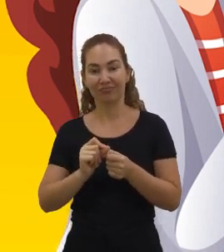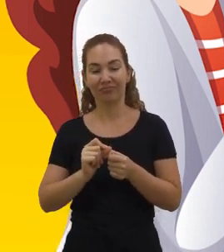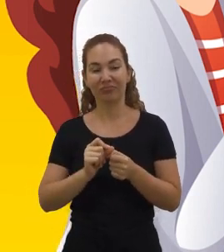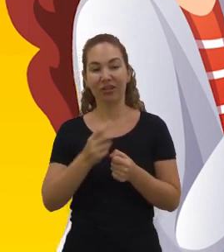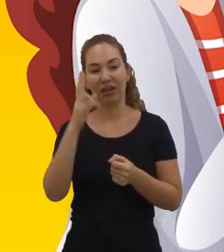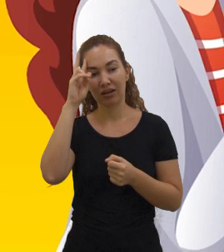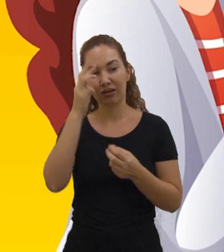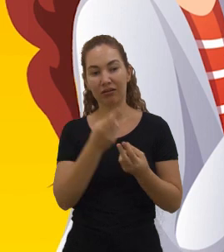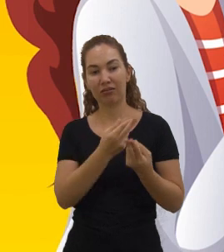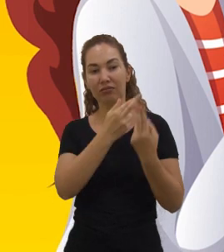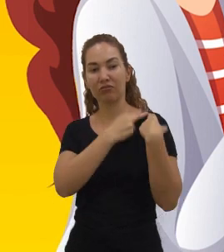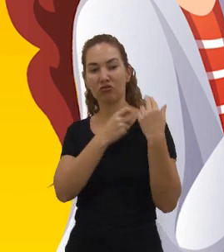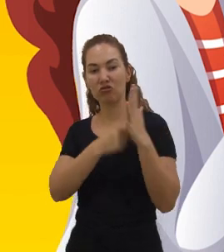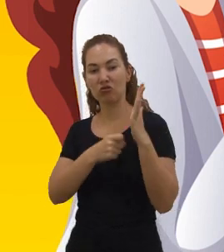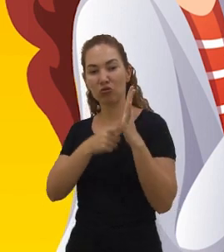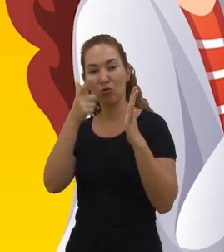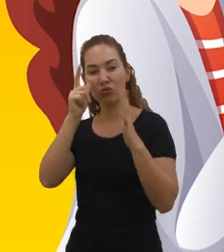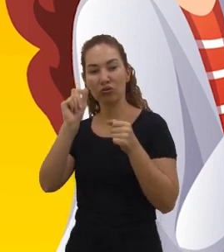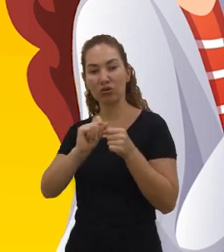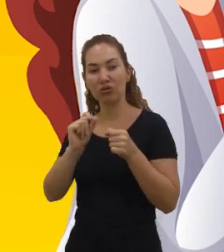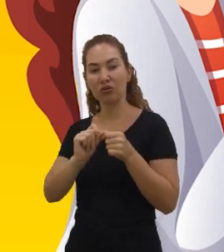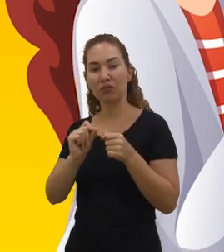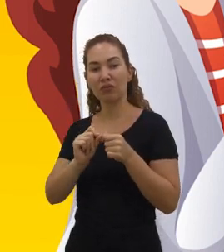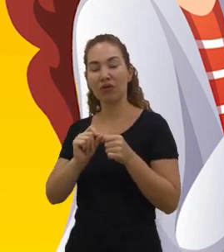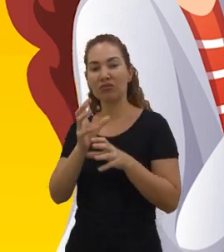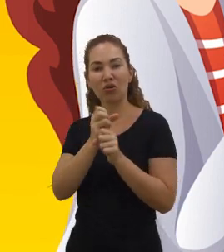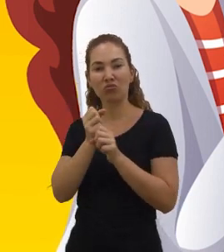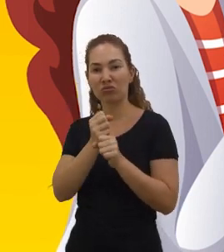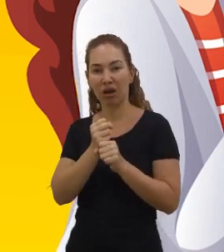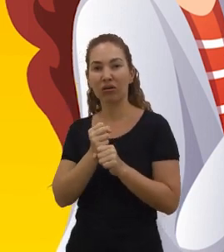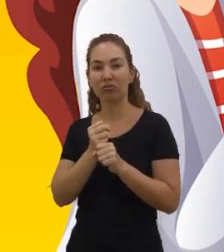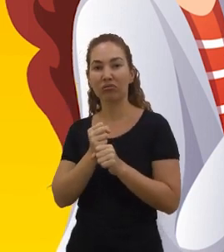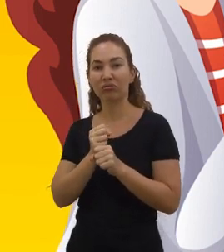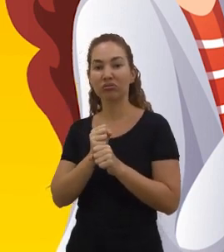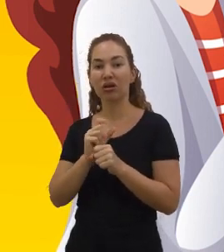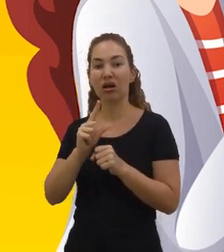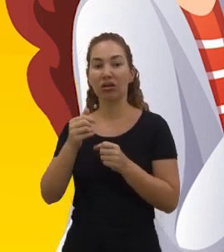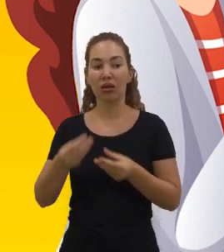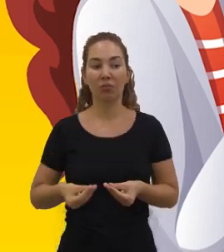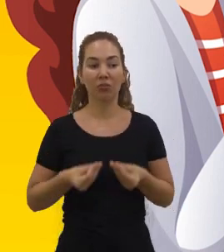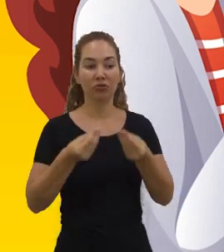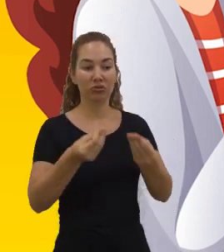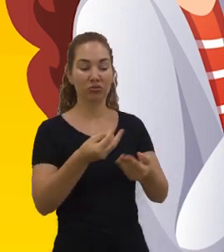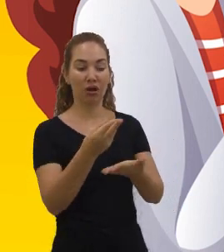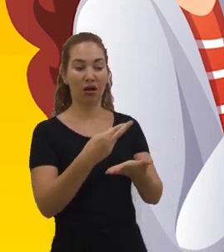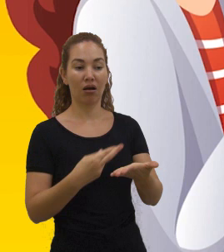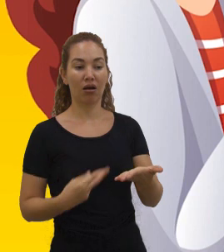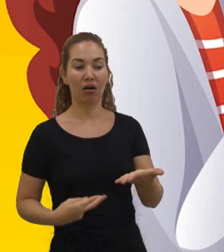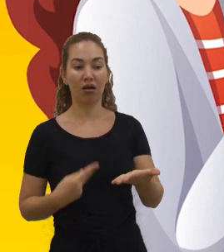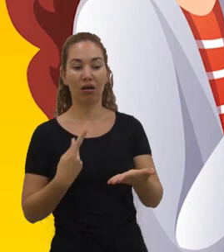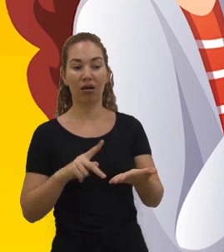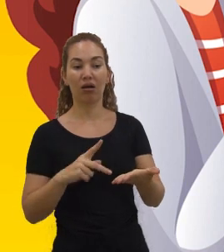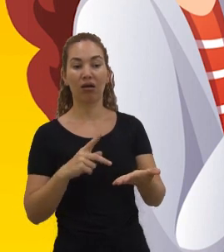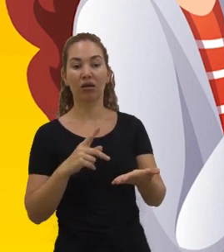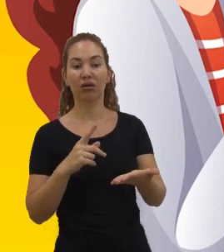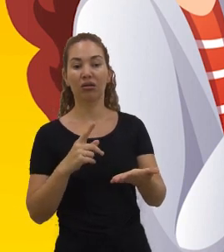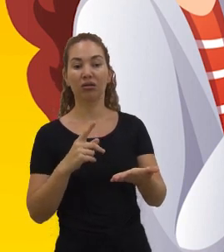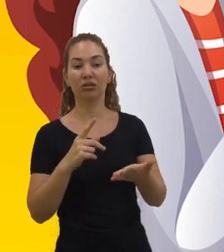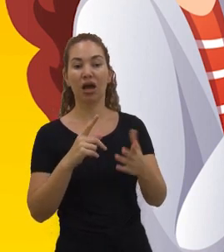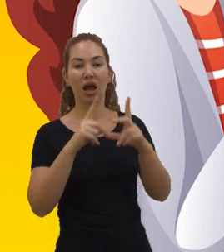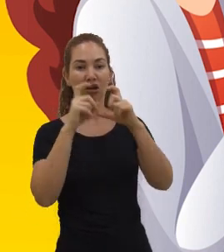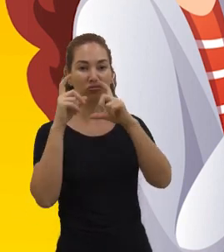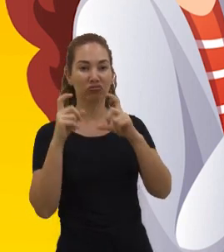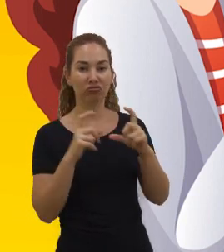entrega, elas lutam muito para conseguir fazer os cálculos e tal. E daí o chefe entrega um relatório, e o relatório tá cheio daquelas